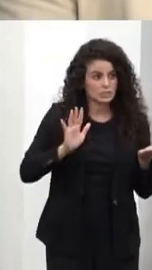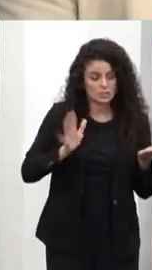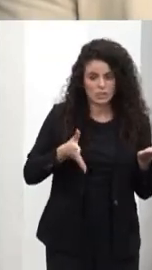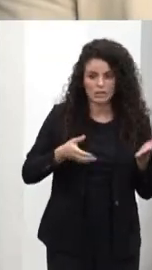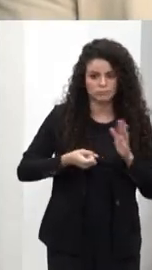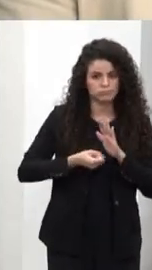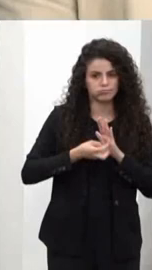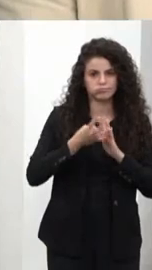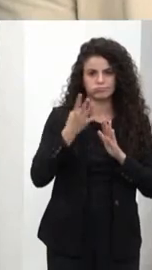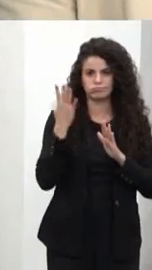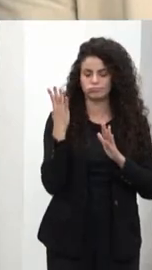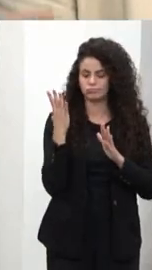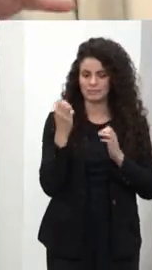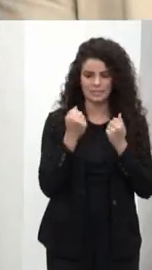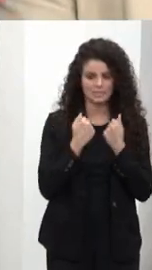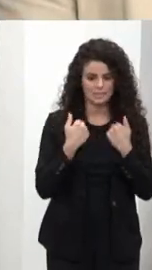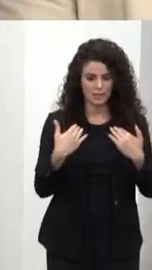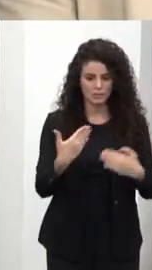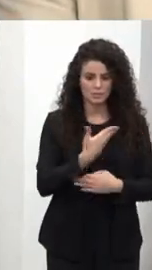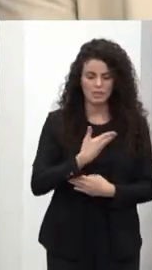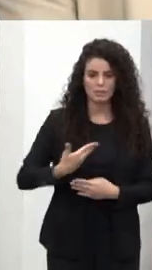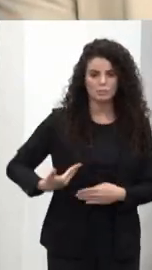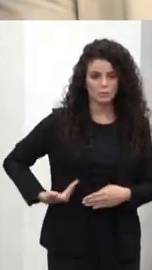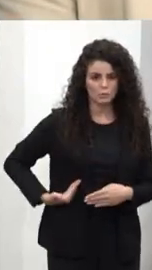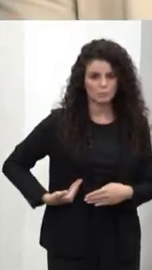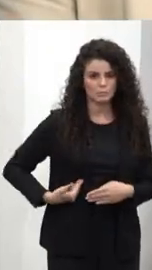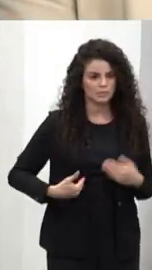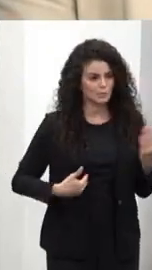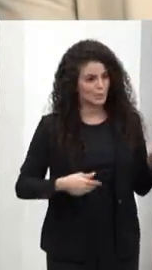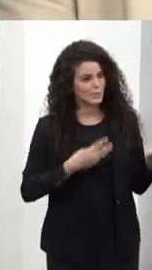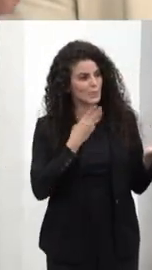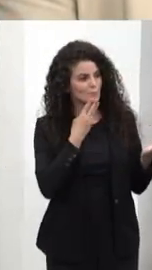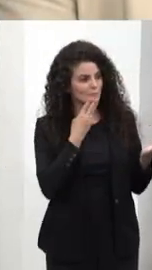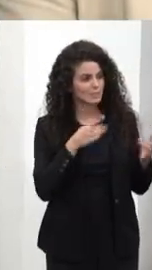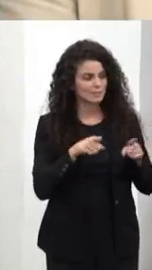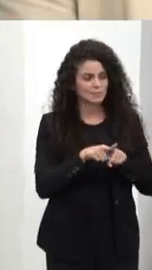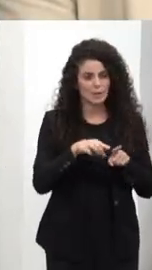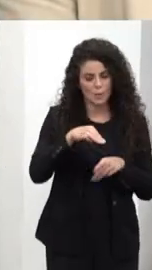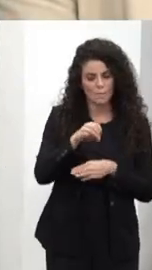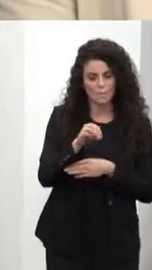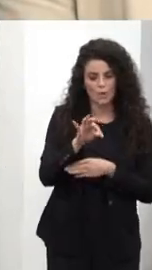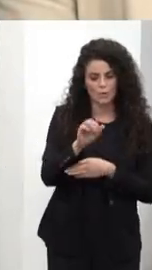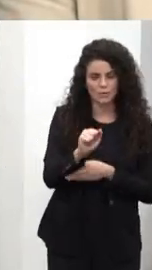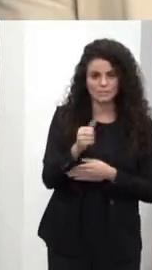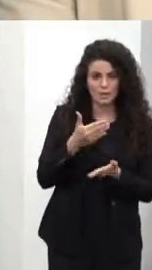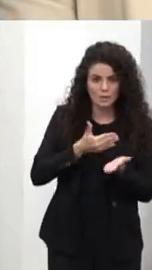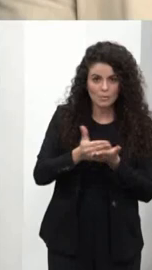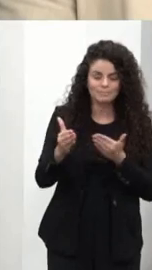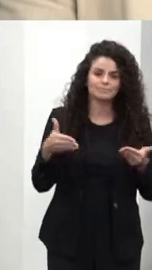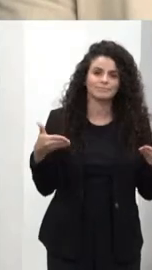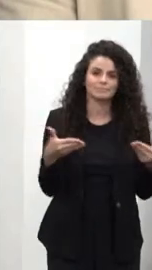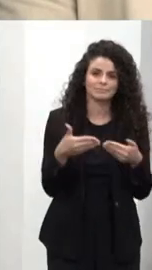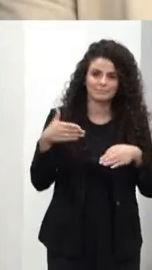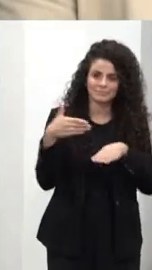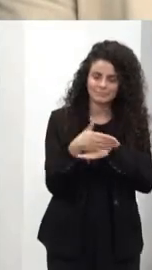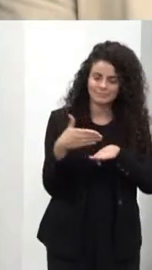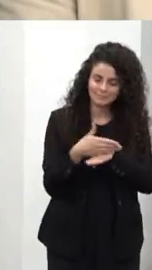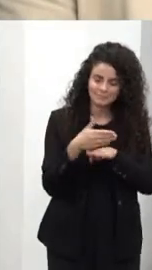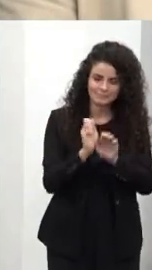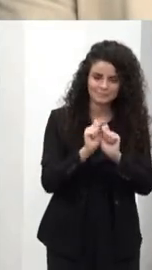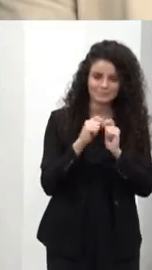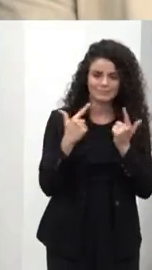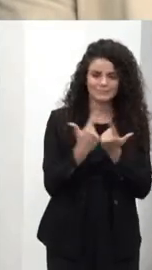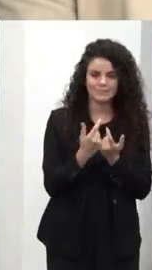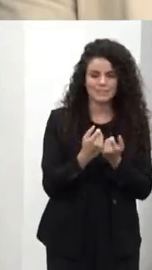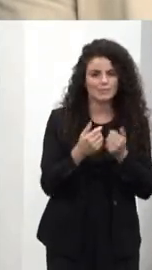audiências Marquito e o Mota tão tão iniciando o seu primeiro mandato agora né fico bem feliz que são